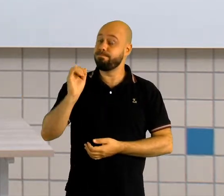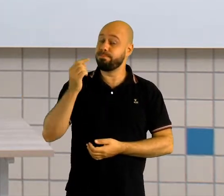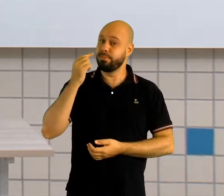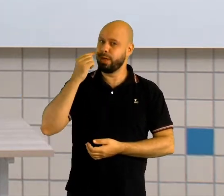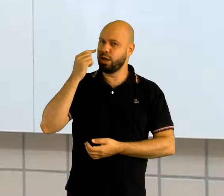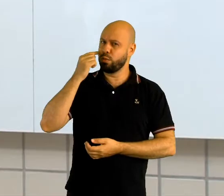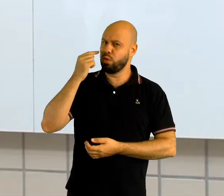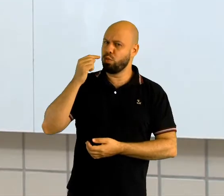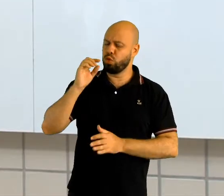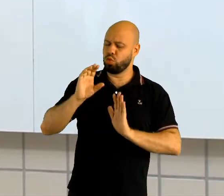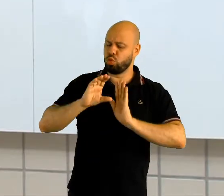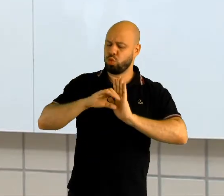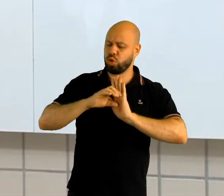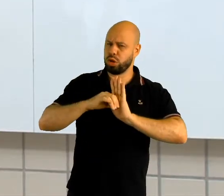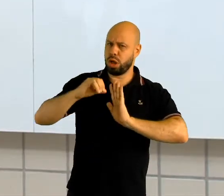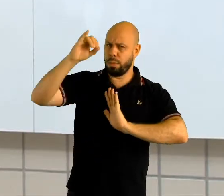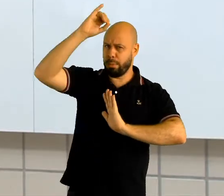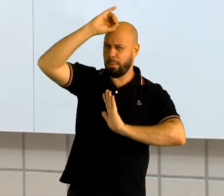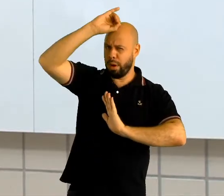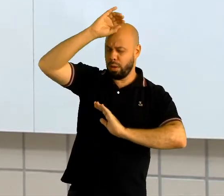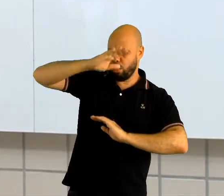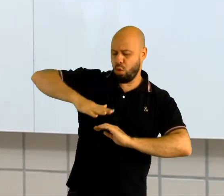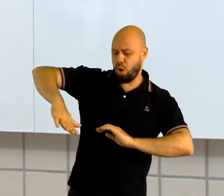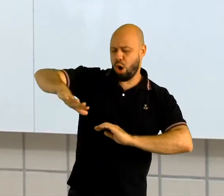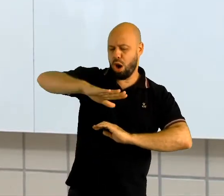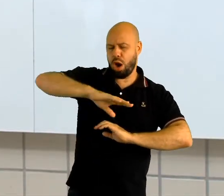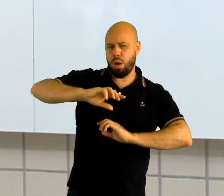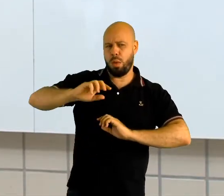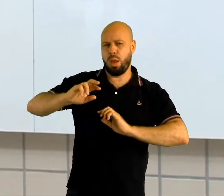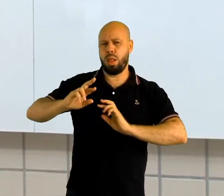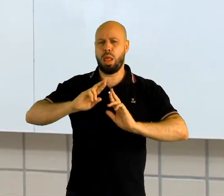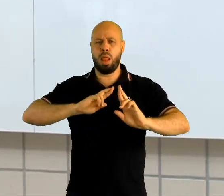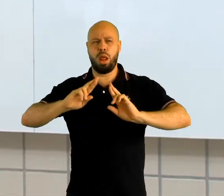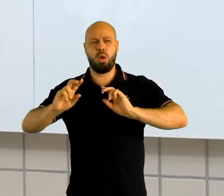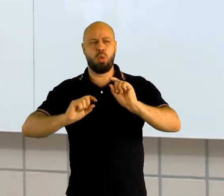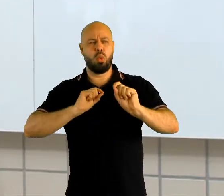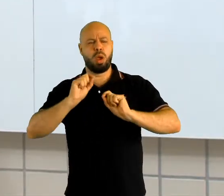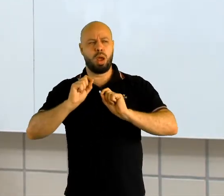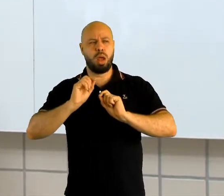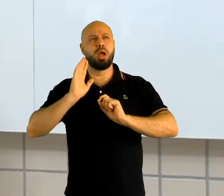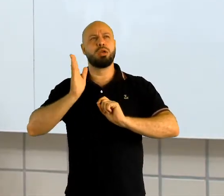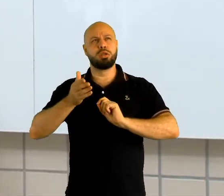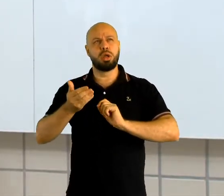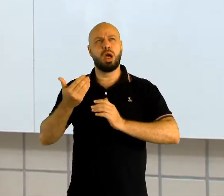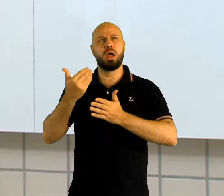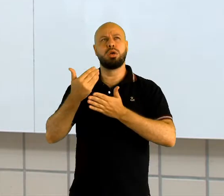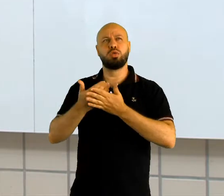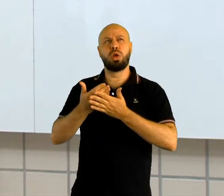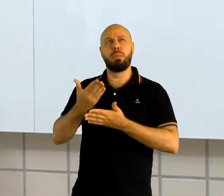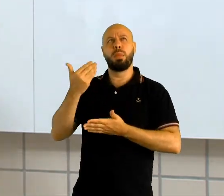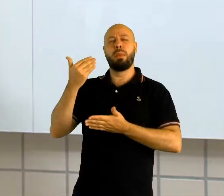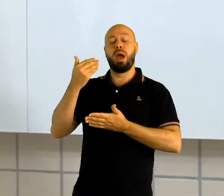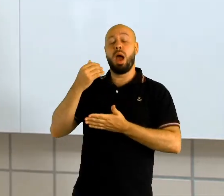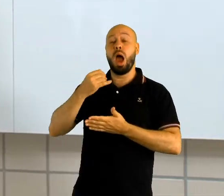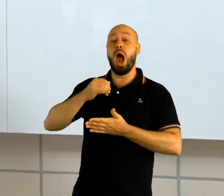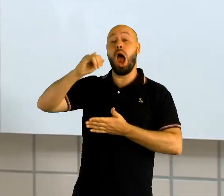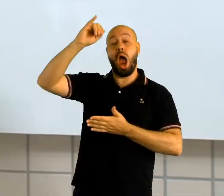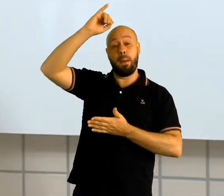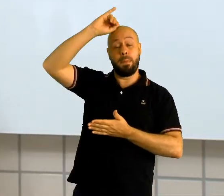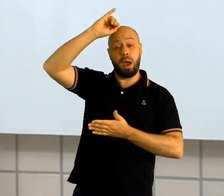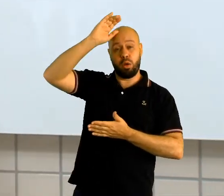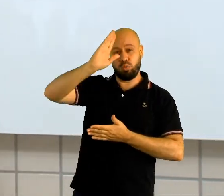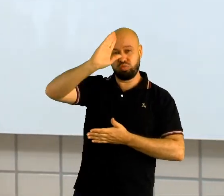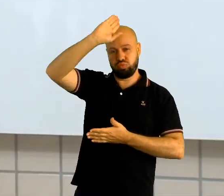que o conceito de império está muito relacionado ao que nós já estudamos na história, que é o Império Romano. O